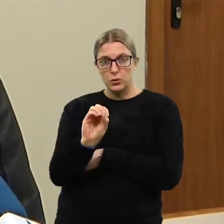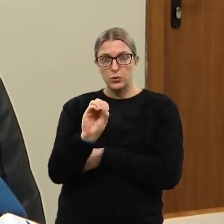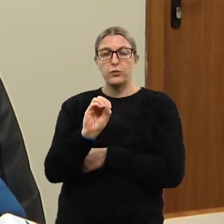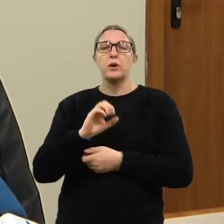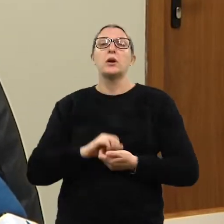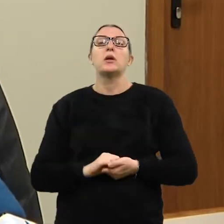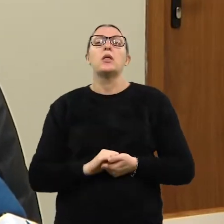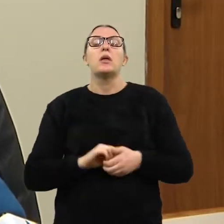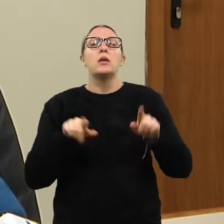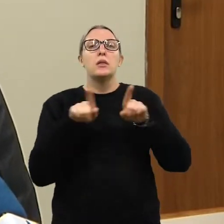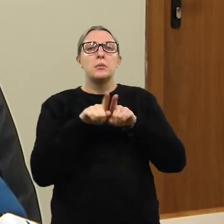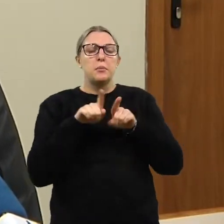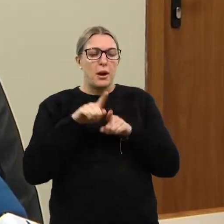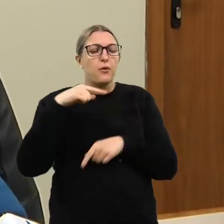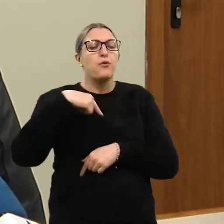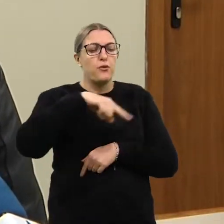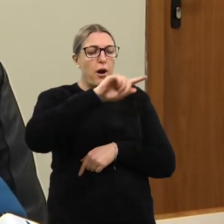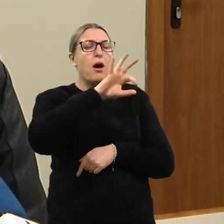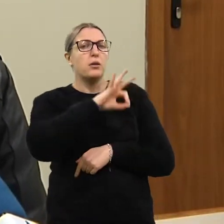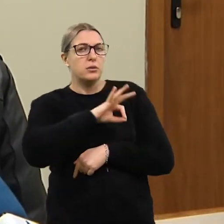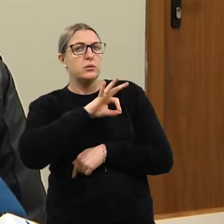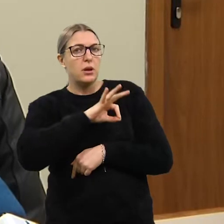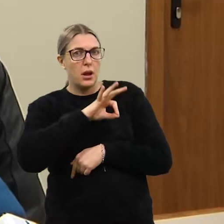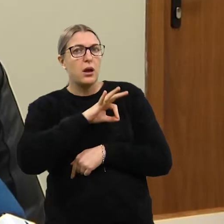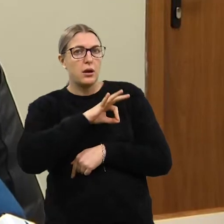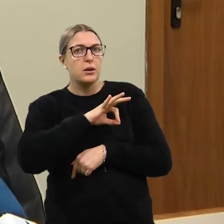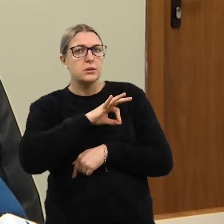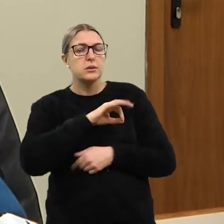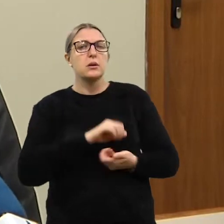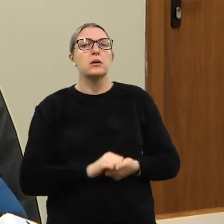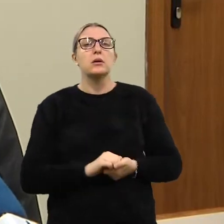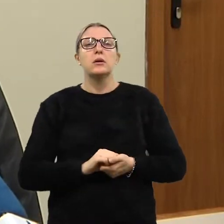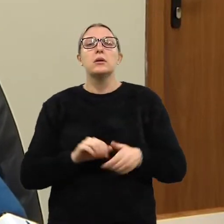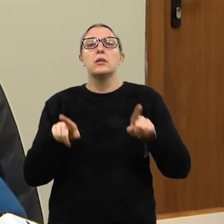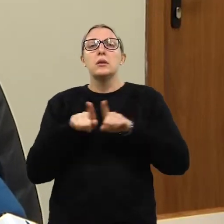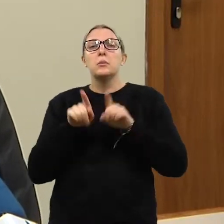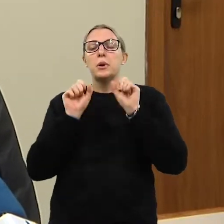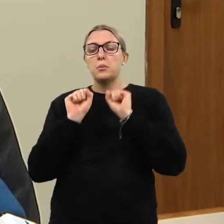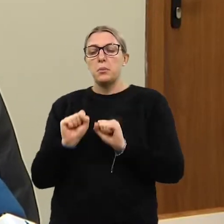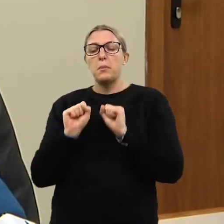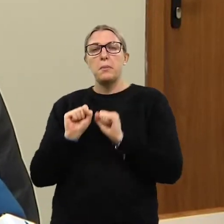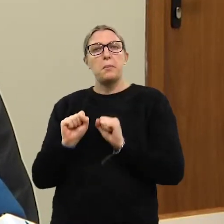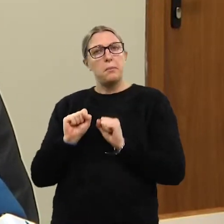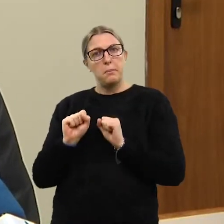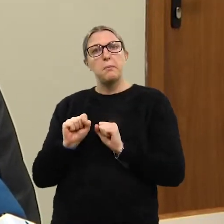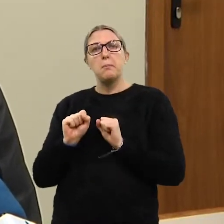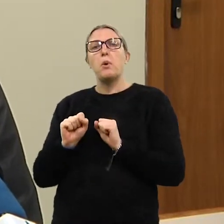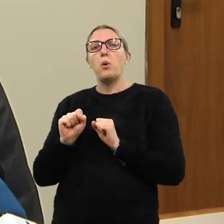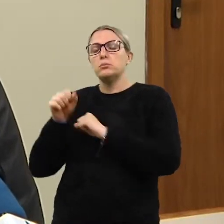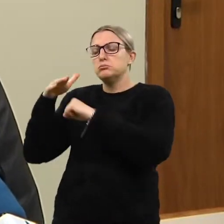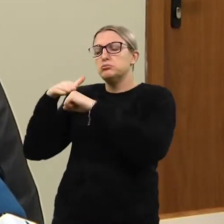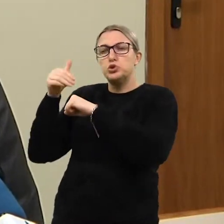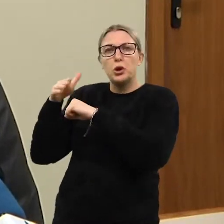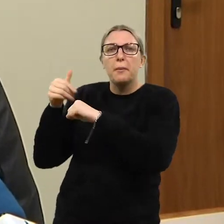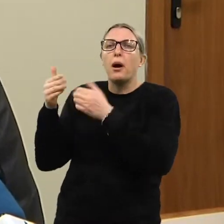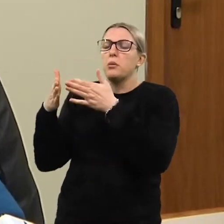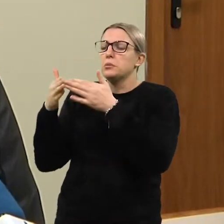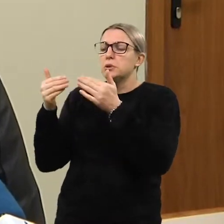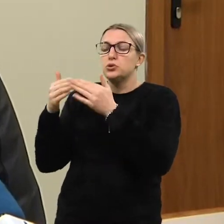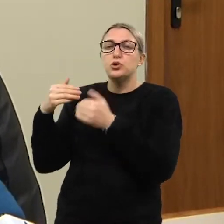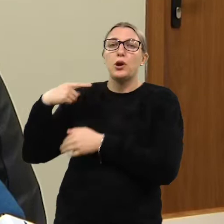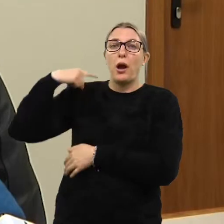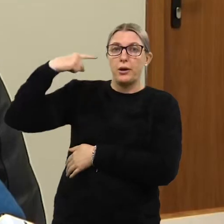brigada militar, ela pode ir até a delegacia de polícia da sua cidade, ela pode também buscar um advogado da sua